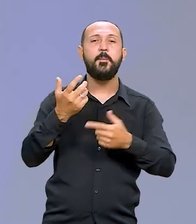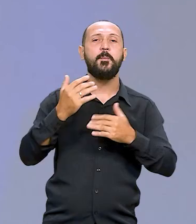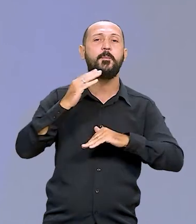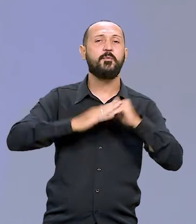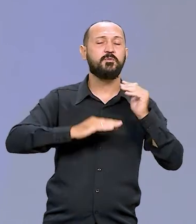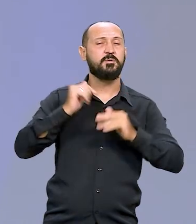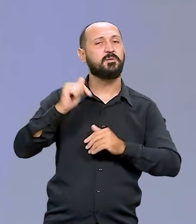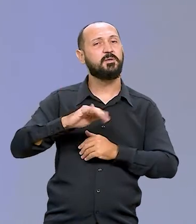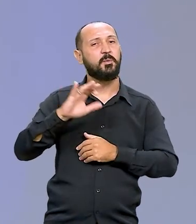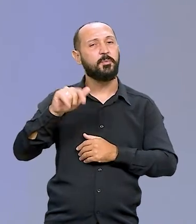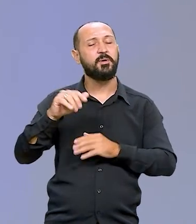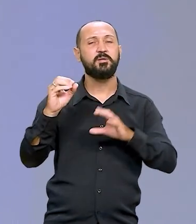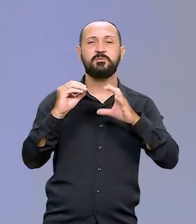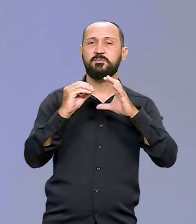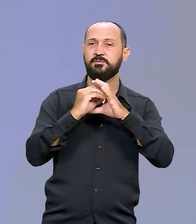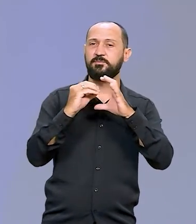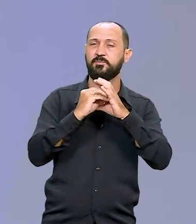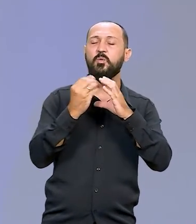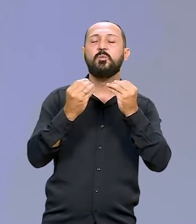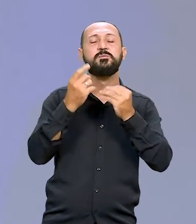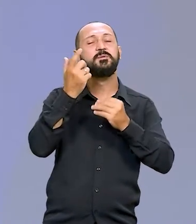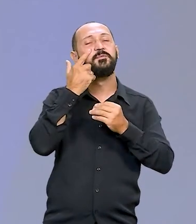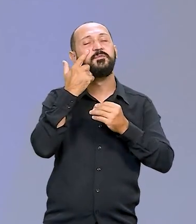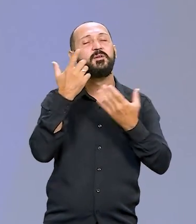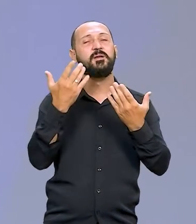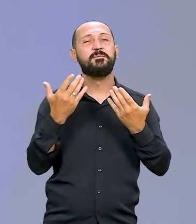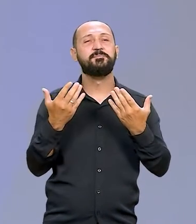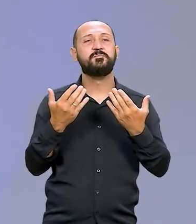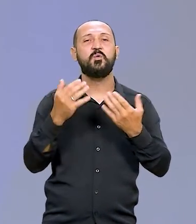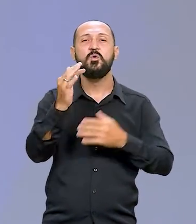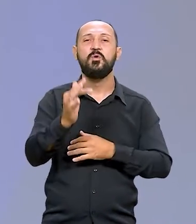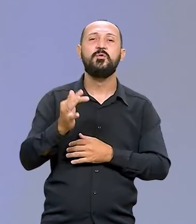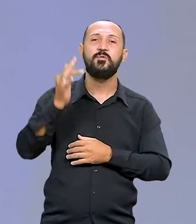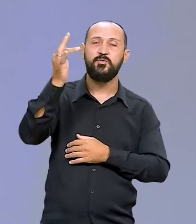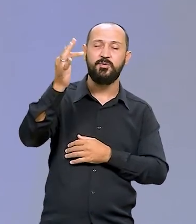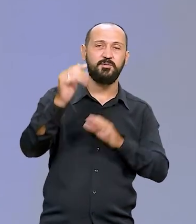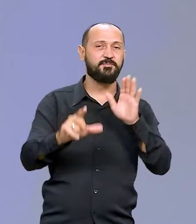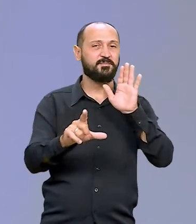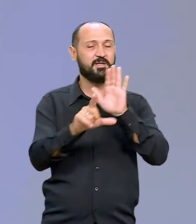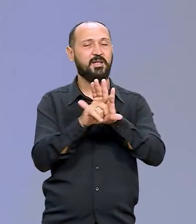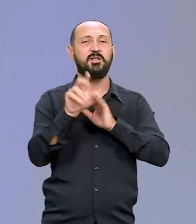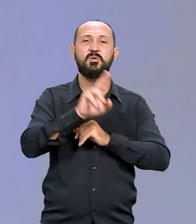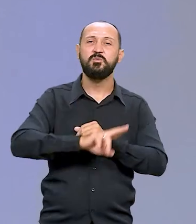atuação profissional aqui em Campo Grande e no Centro-Oeste, como que você visualiza o